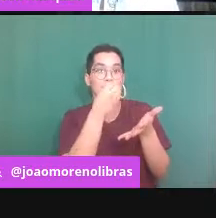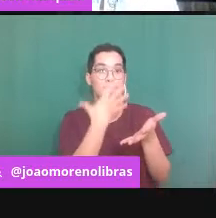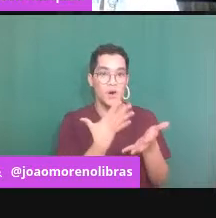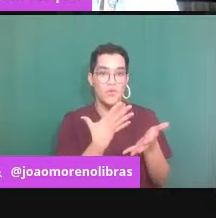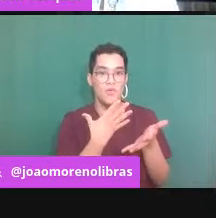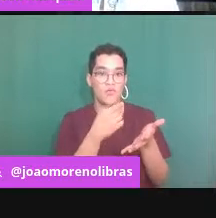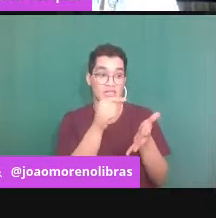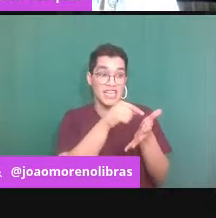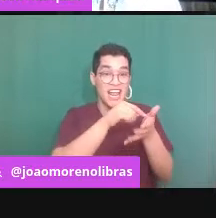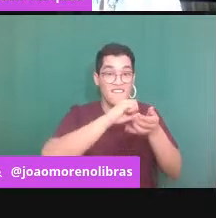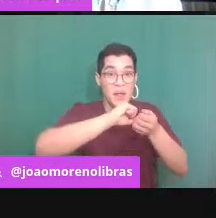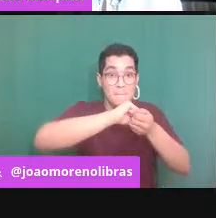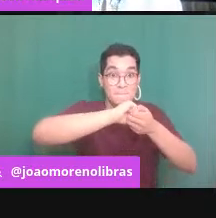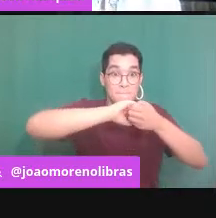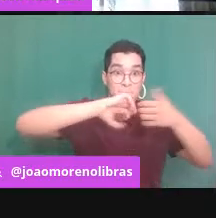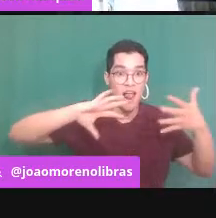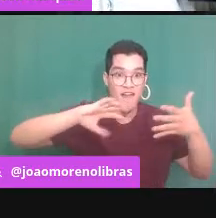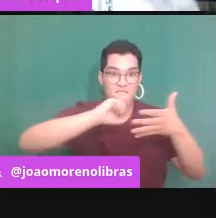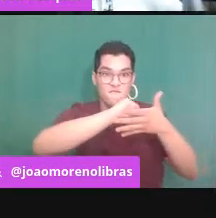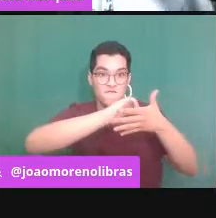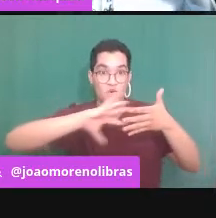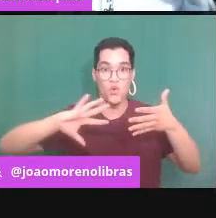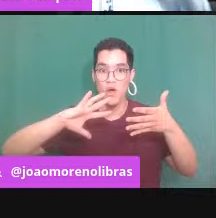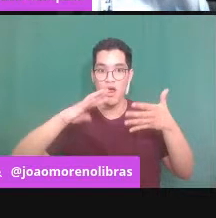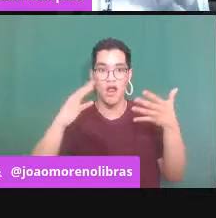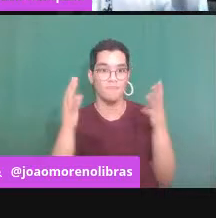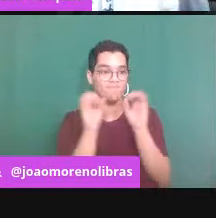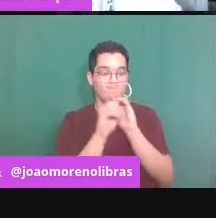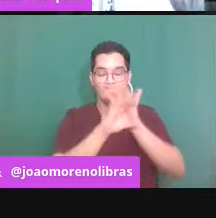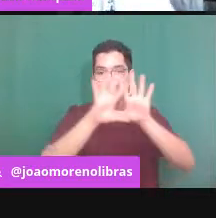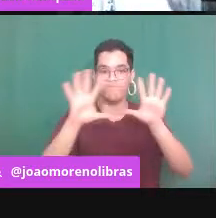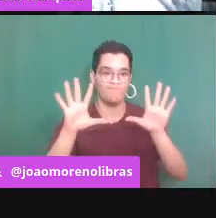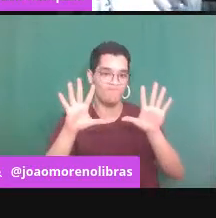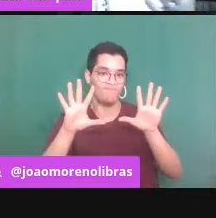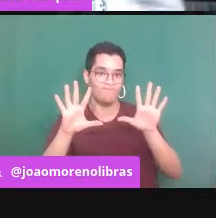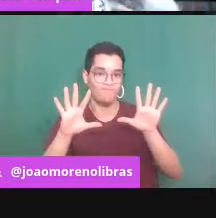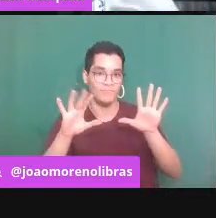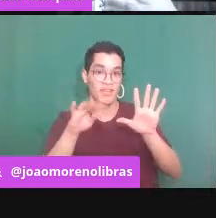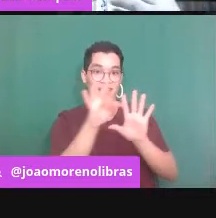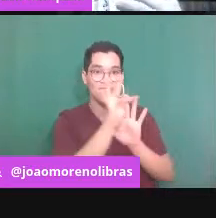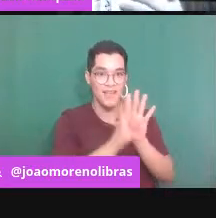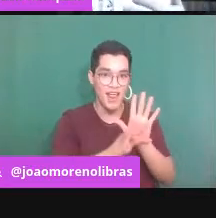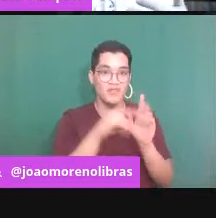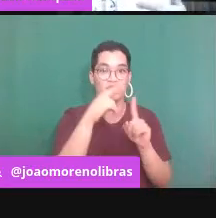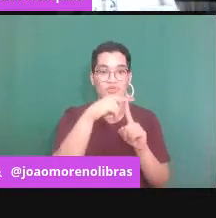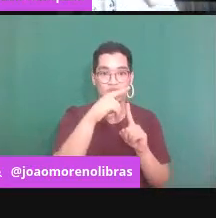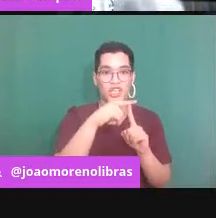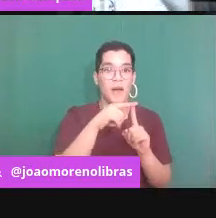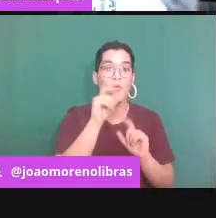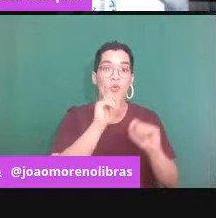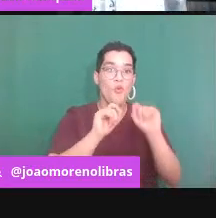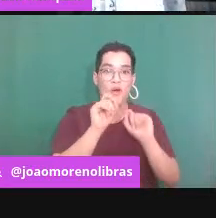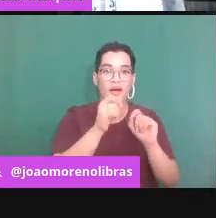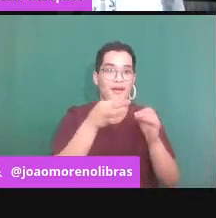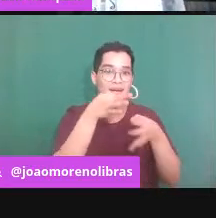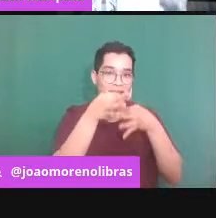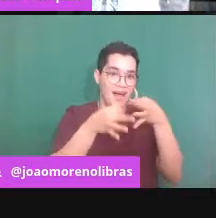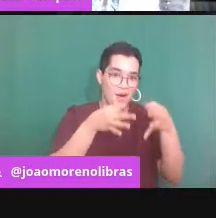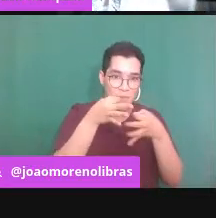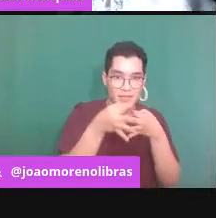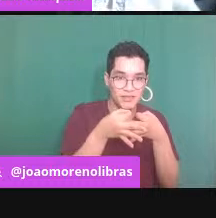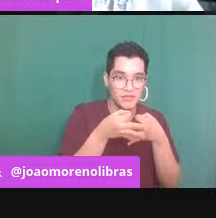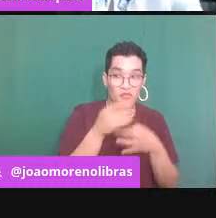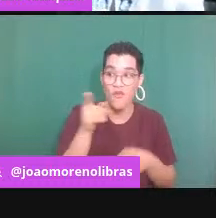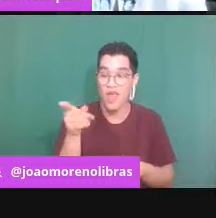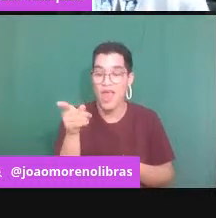de textos dissertativos argumentativos. Então, ela associou a questão dos tipos de argumento a planos de texto,